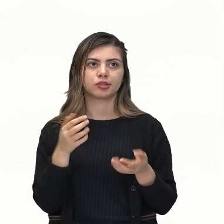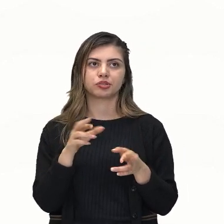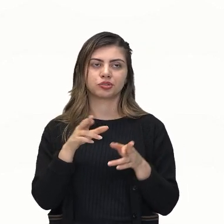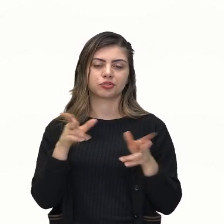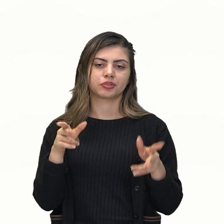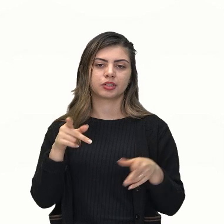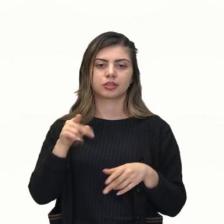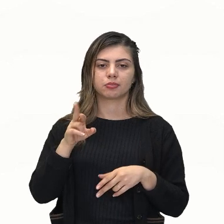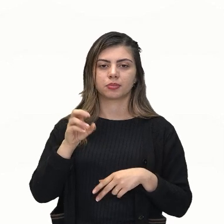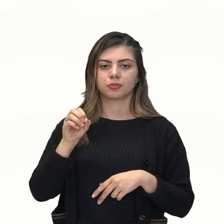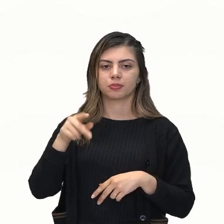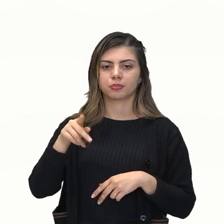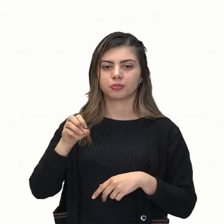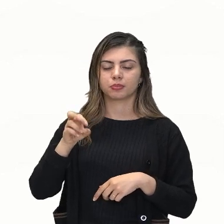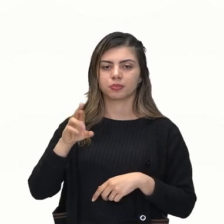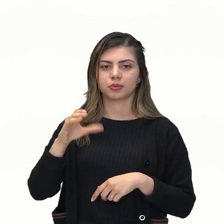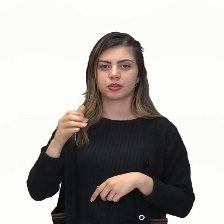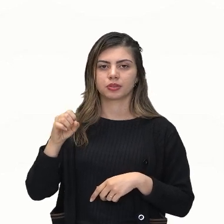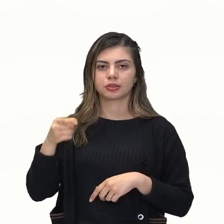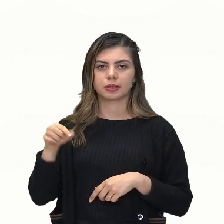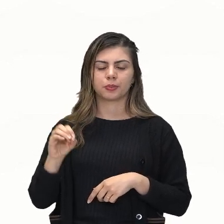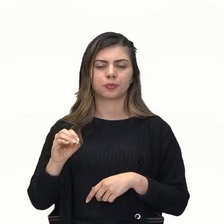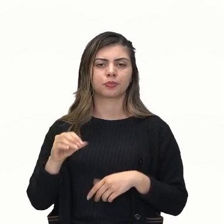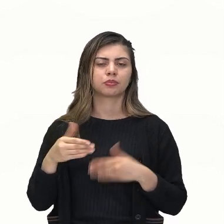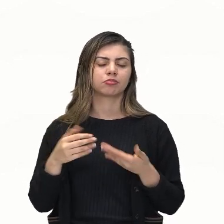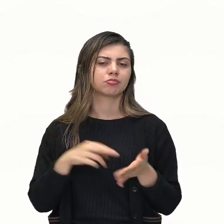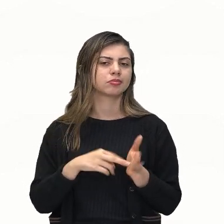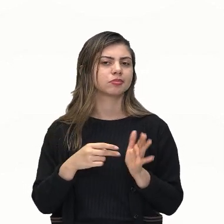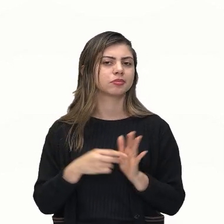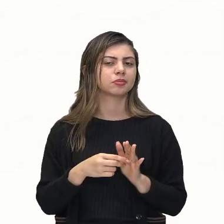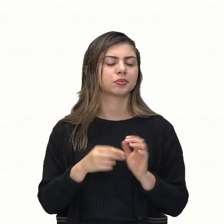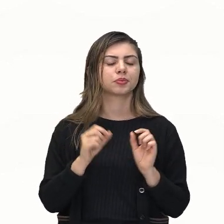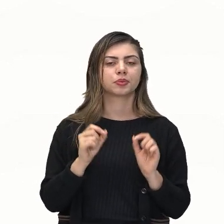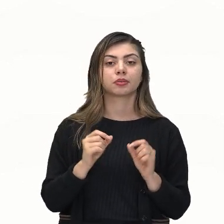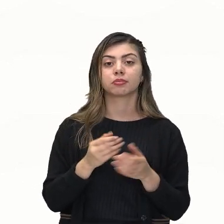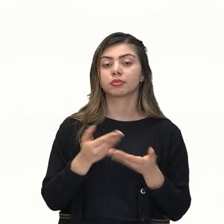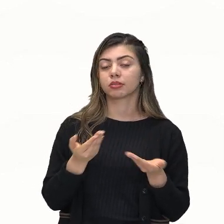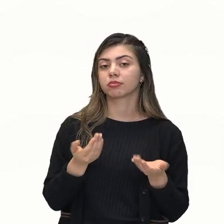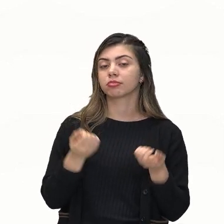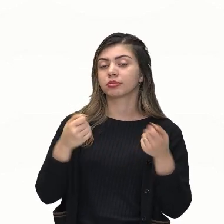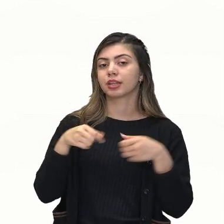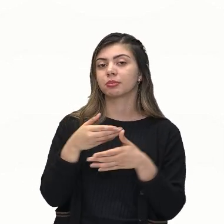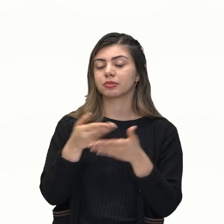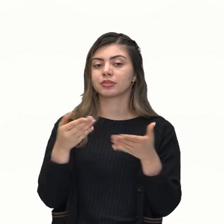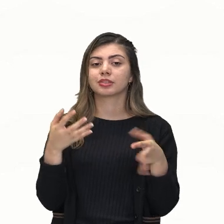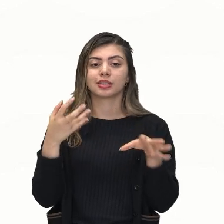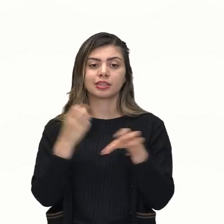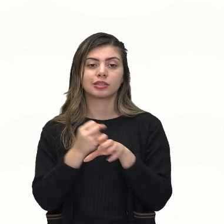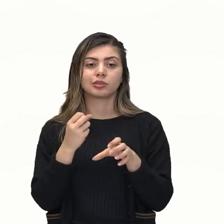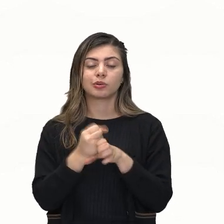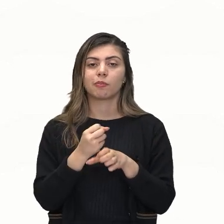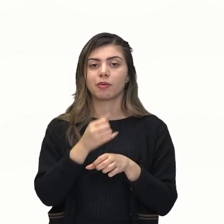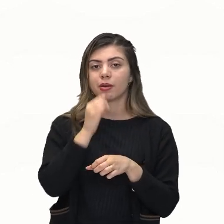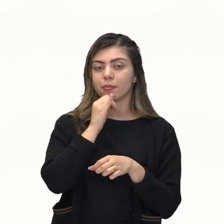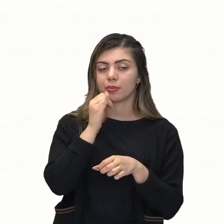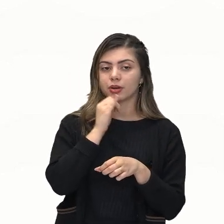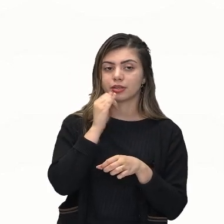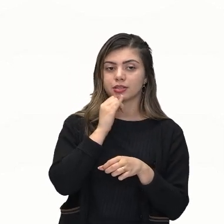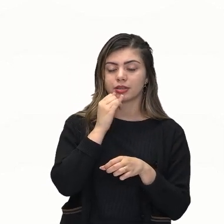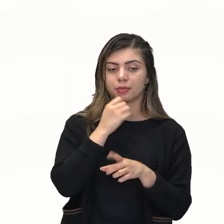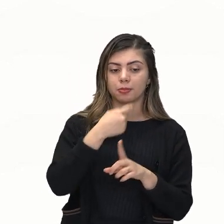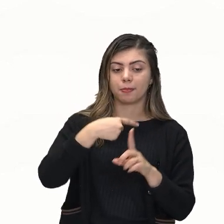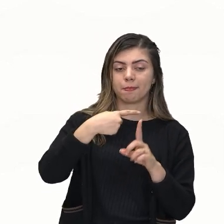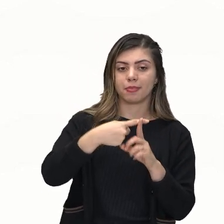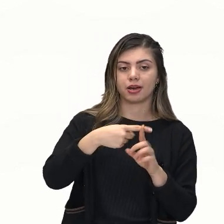quer dizer? Quer dizer que você pode somar os valores que estão na mesma fração,